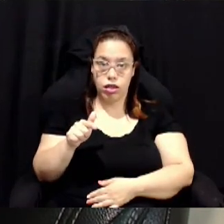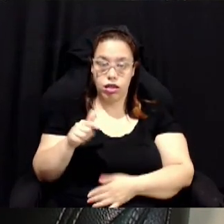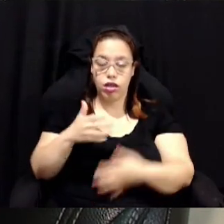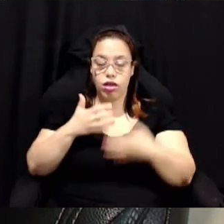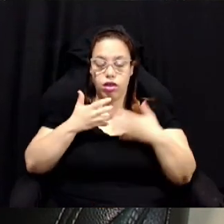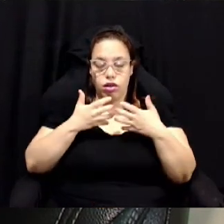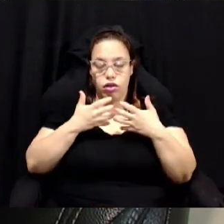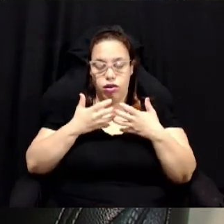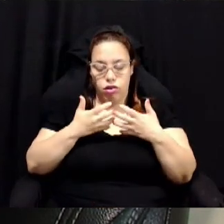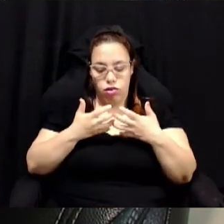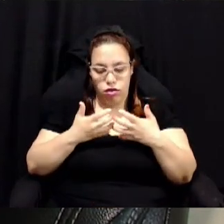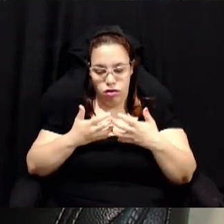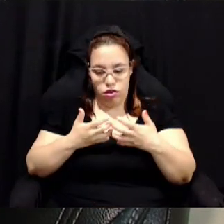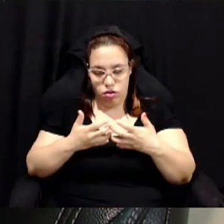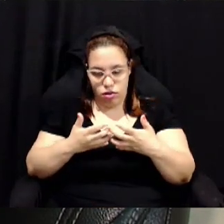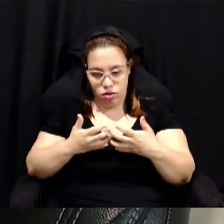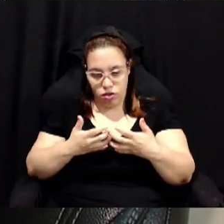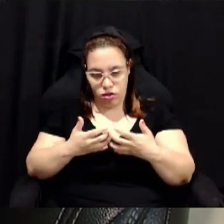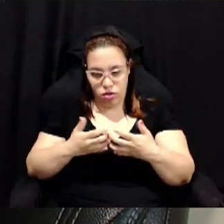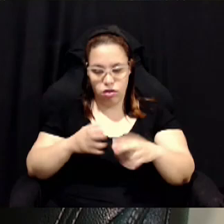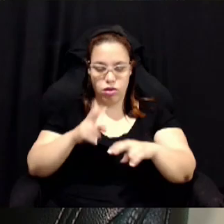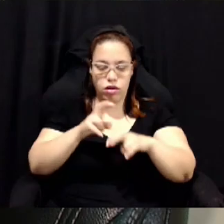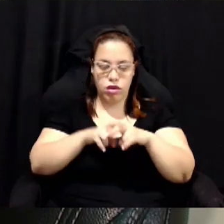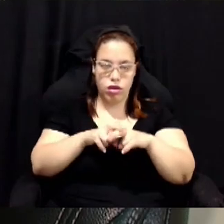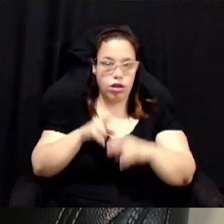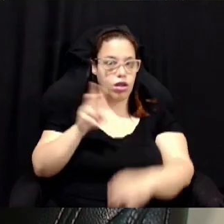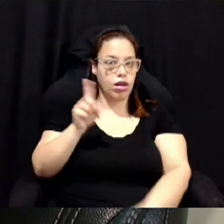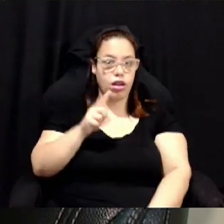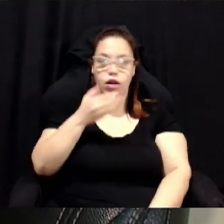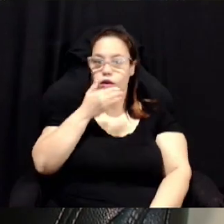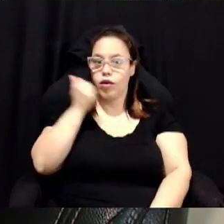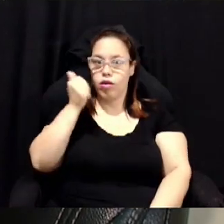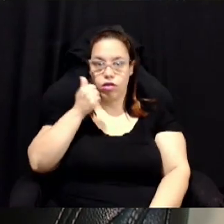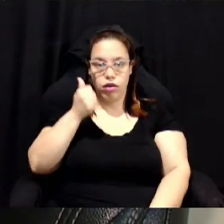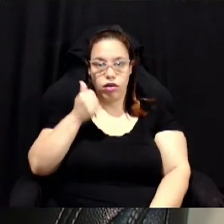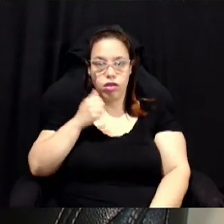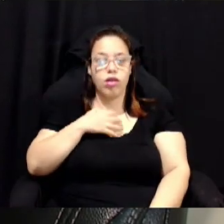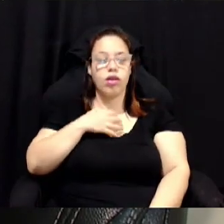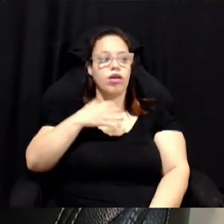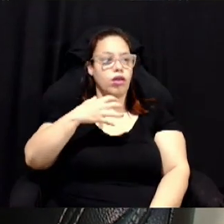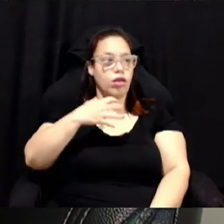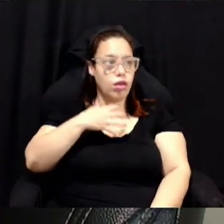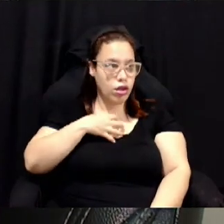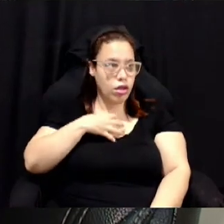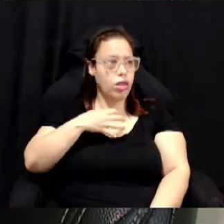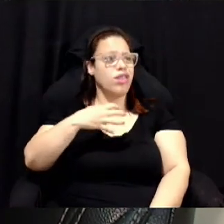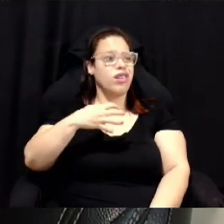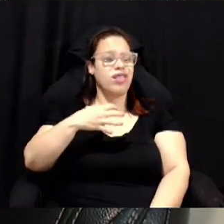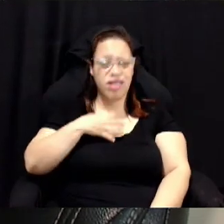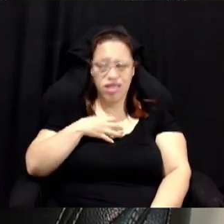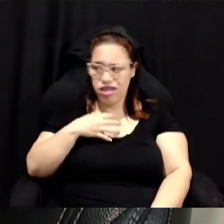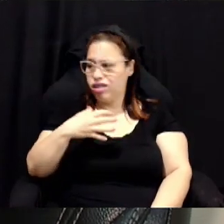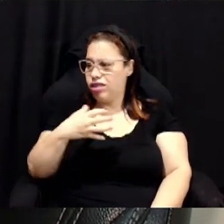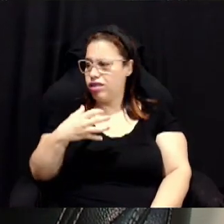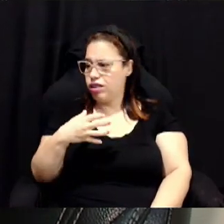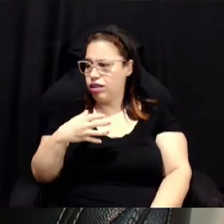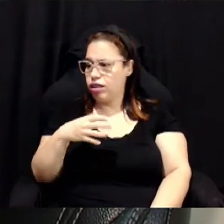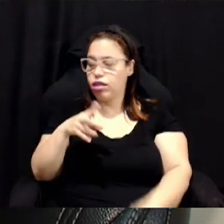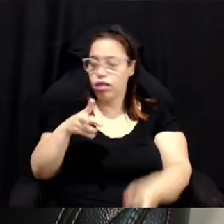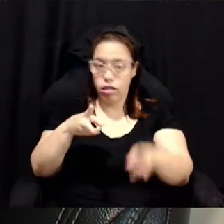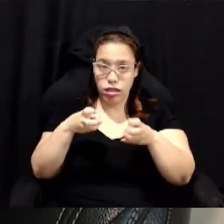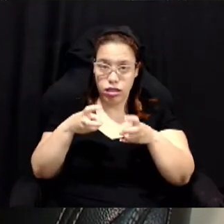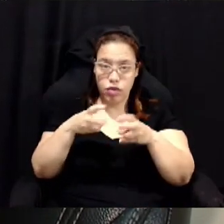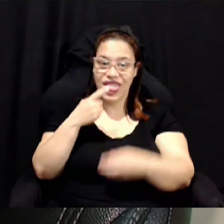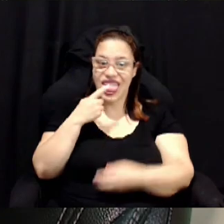pode parar, pode descansar, ele não melhora. Ele continua com a respiração ali ofegante. Tem que reparar também a cor da língua. Se a